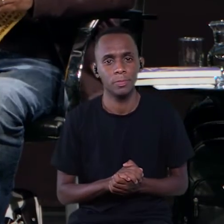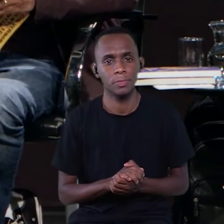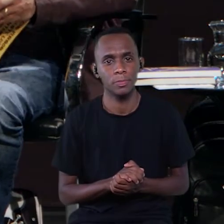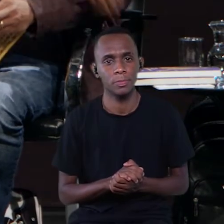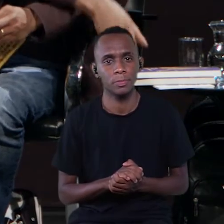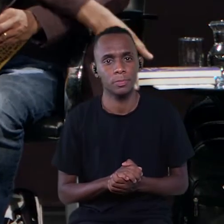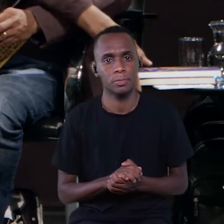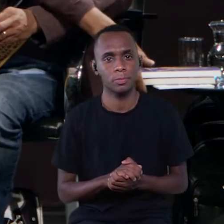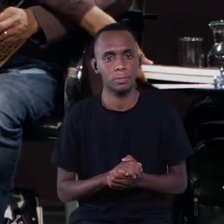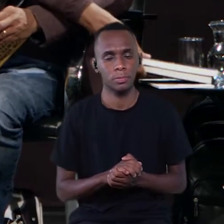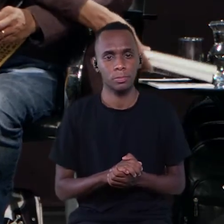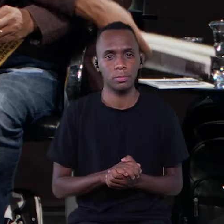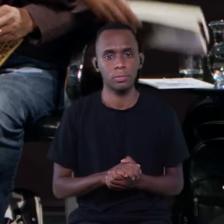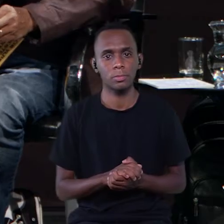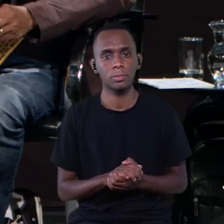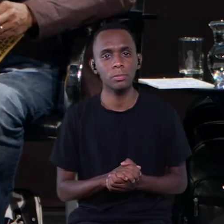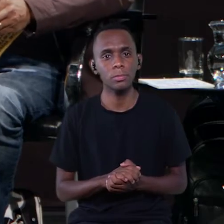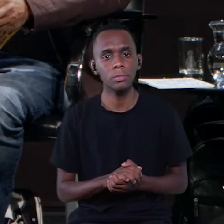bem.